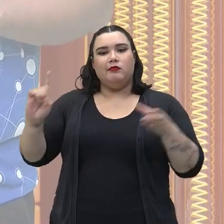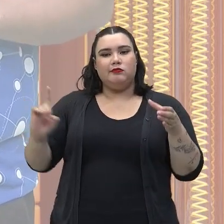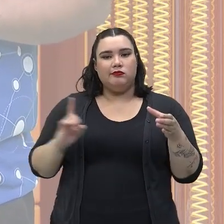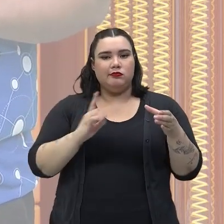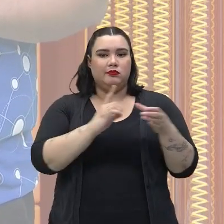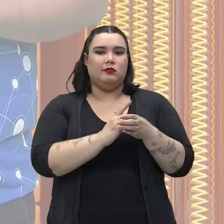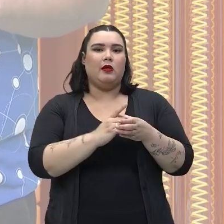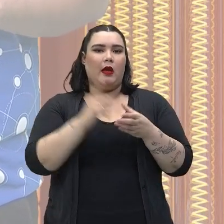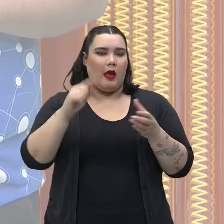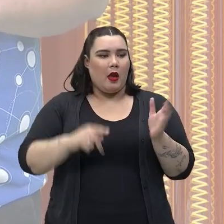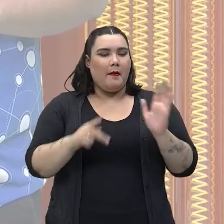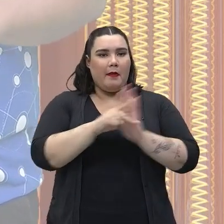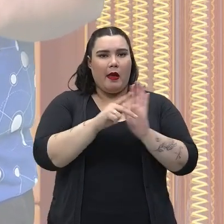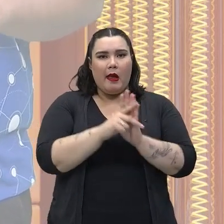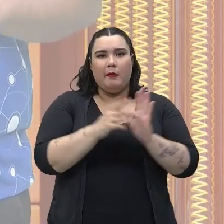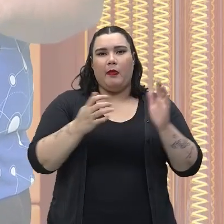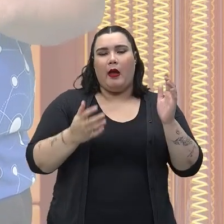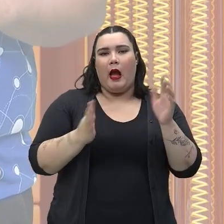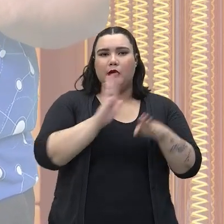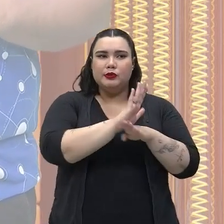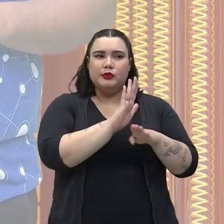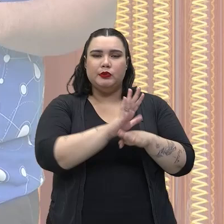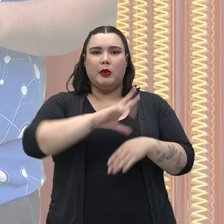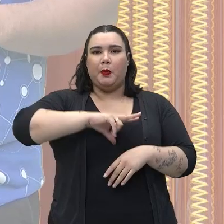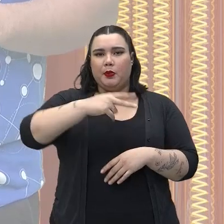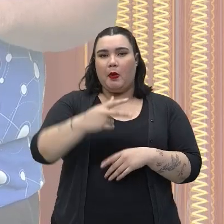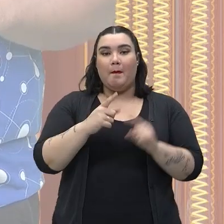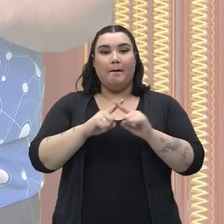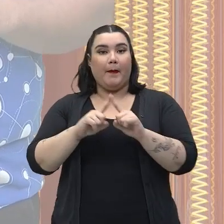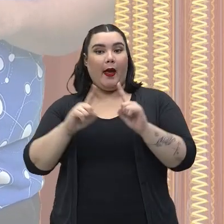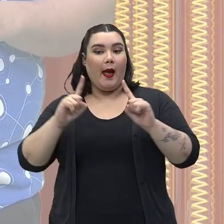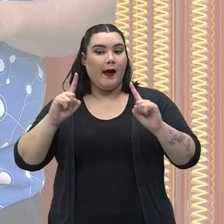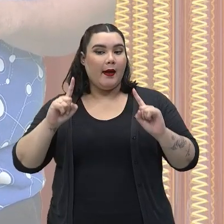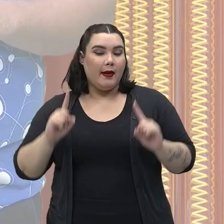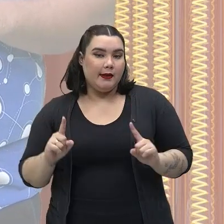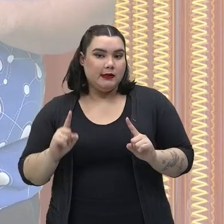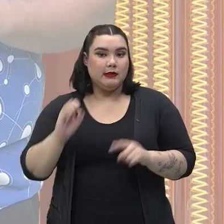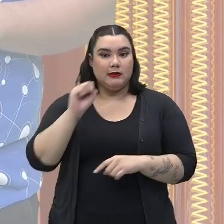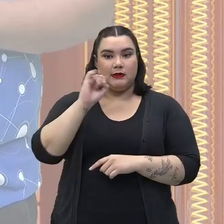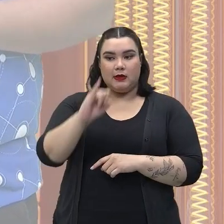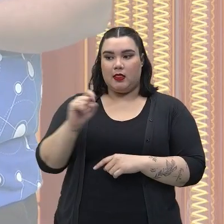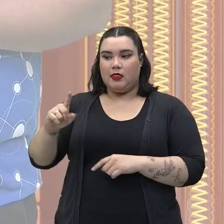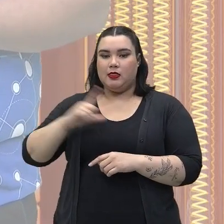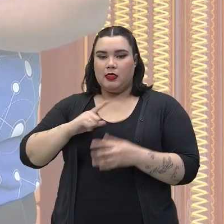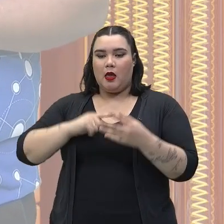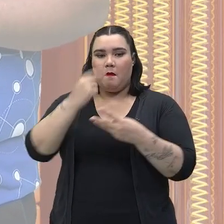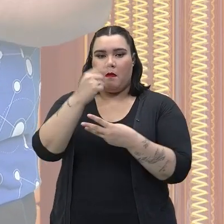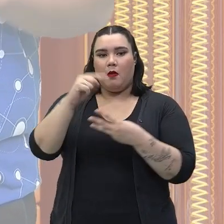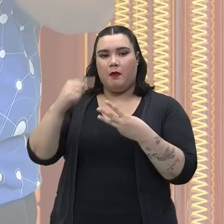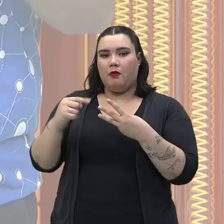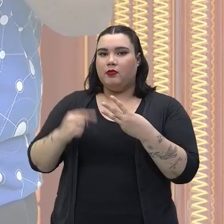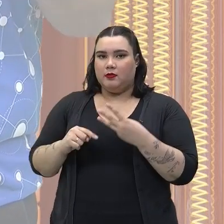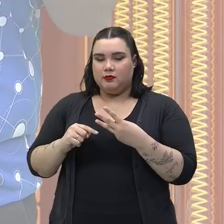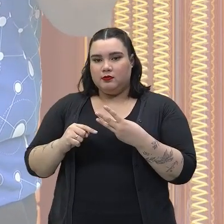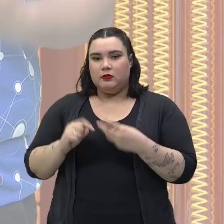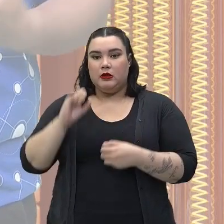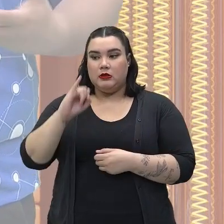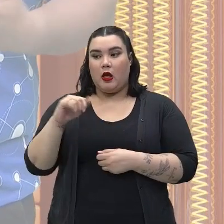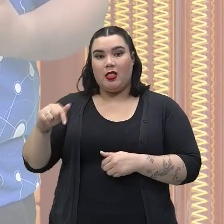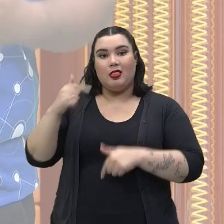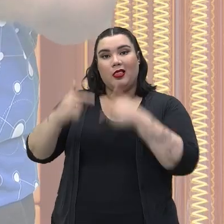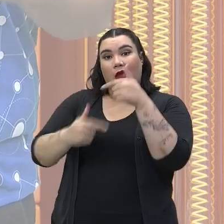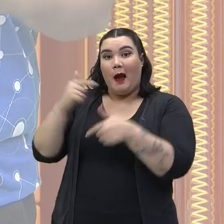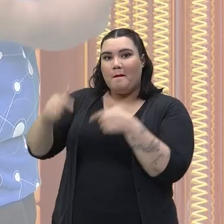ser agora um servo da coroa, mas desde que estivesse inserido nessas seguintes colocações, como mão de obra